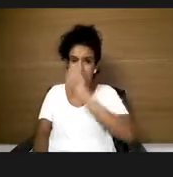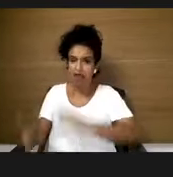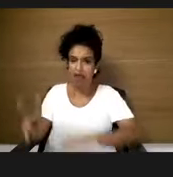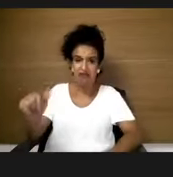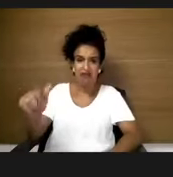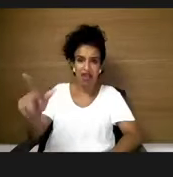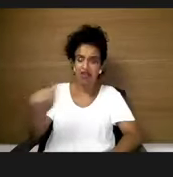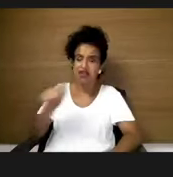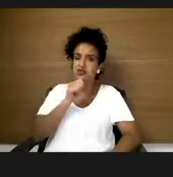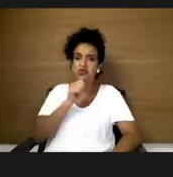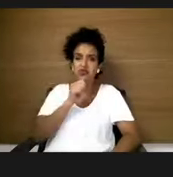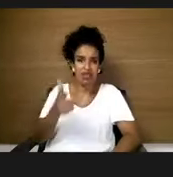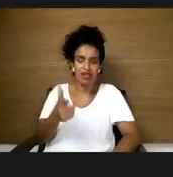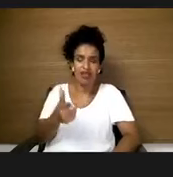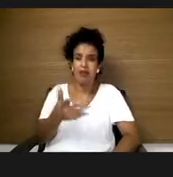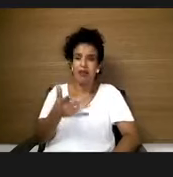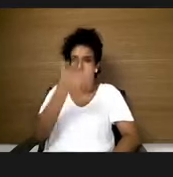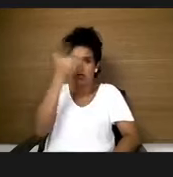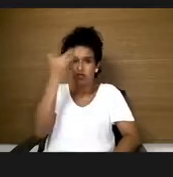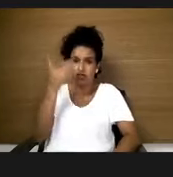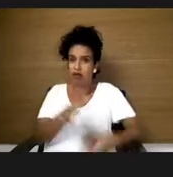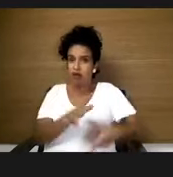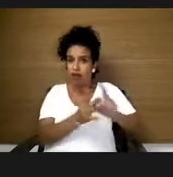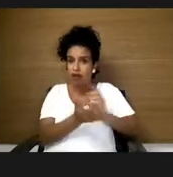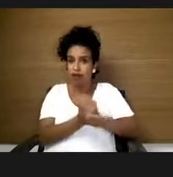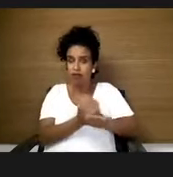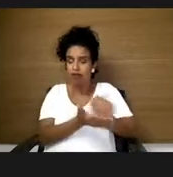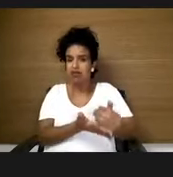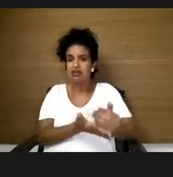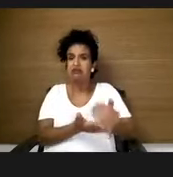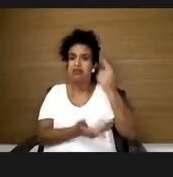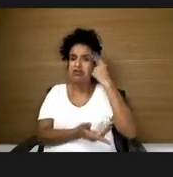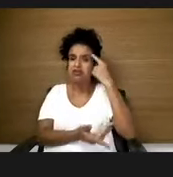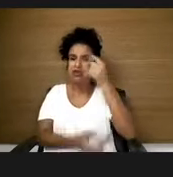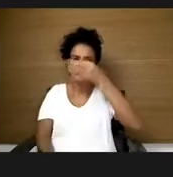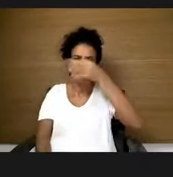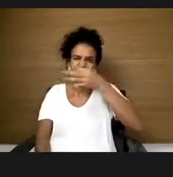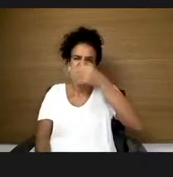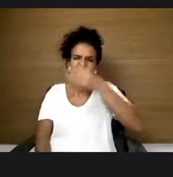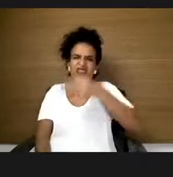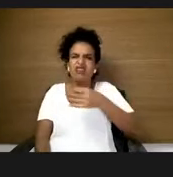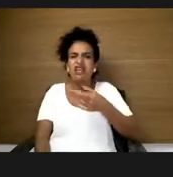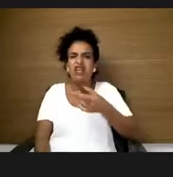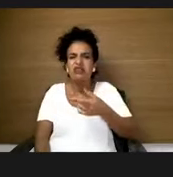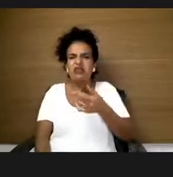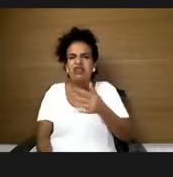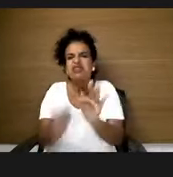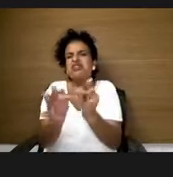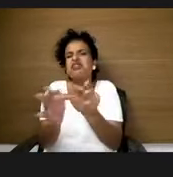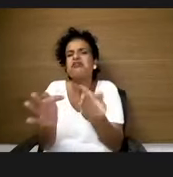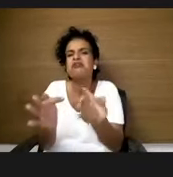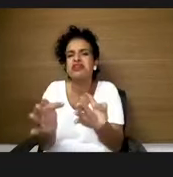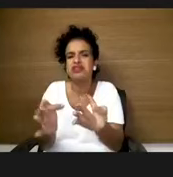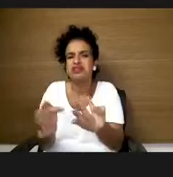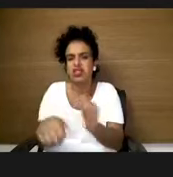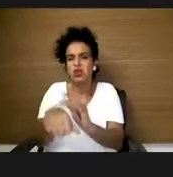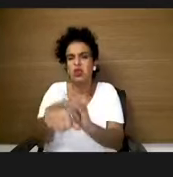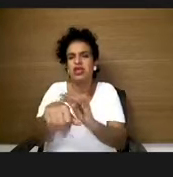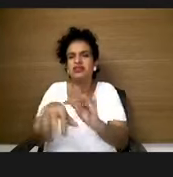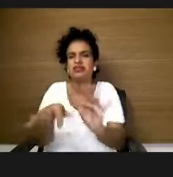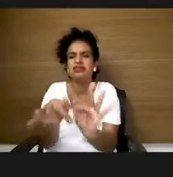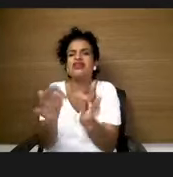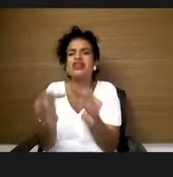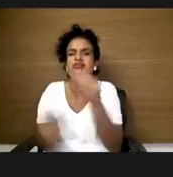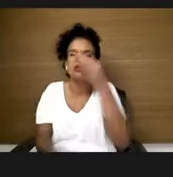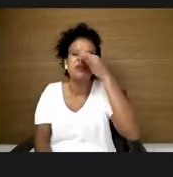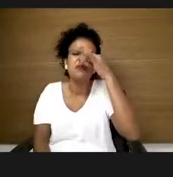uma gripezinha e tal, estamos aí como nós estamos e tal. Mas era uma gripezinha, porque não era a lógica de que era uma coisa pequena. A